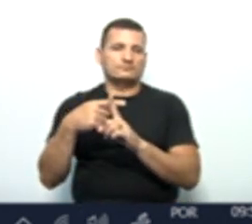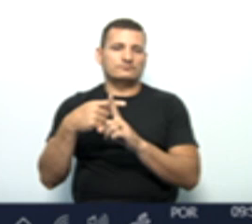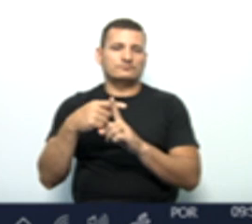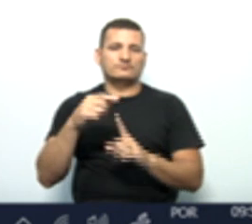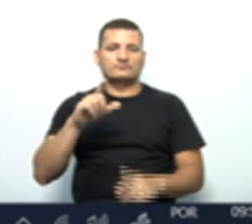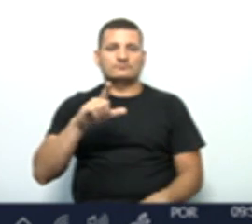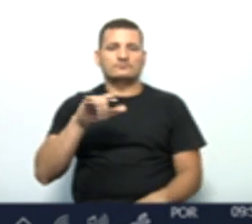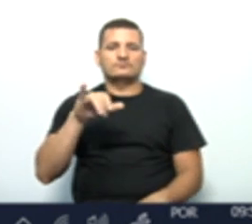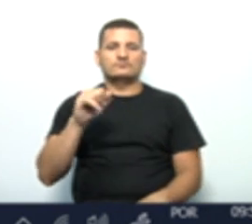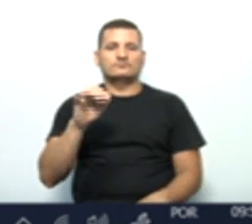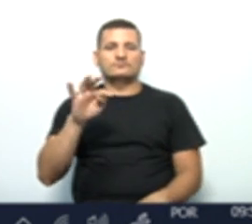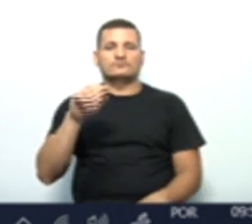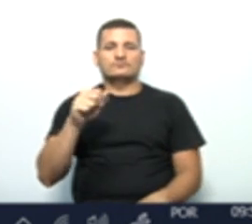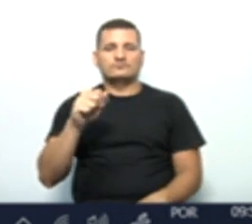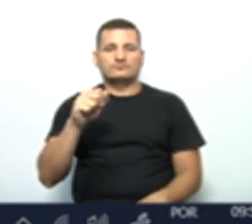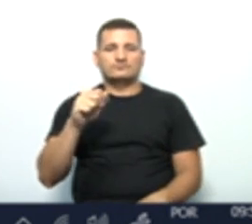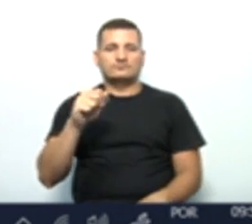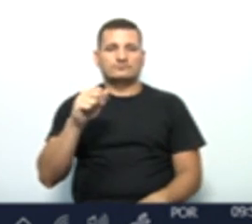lista,